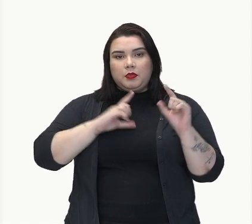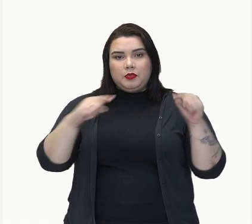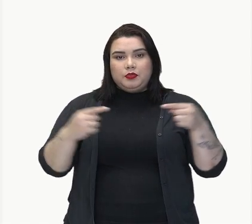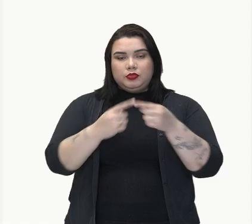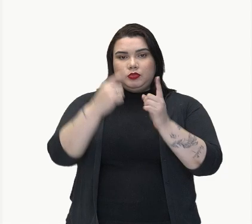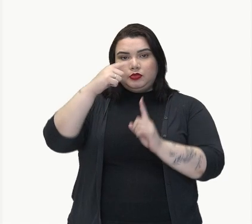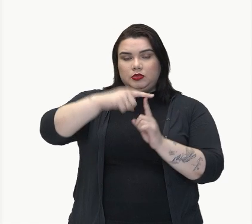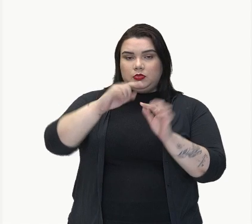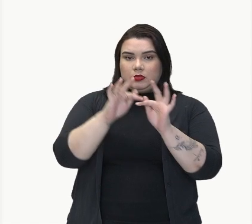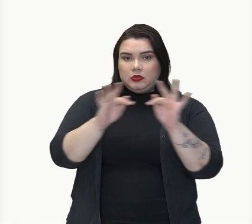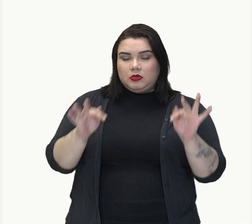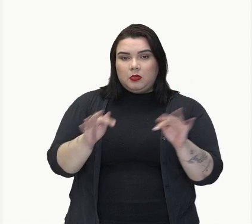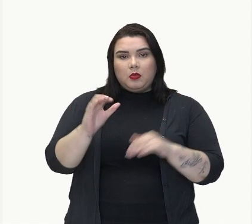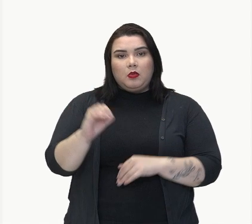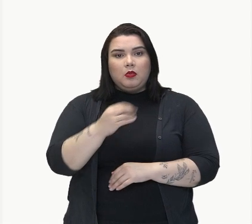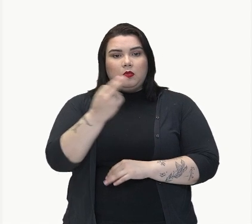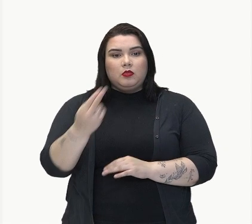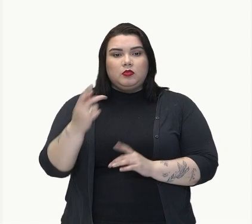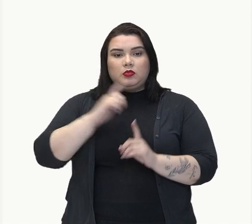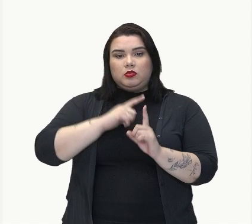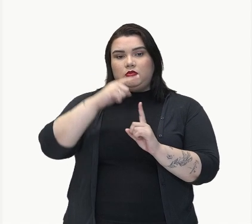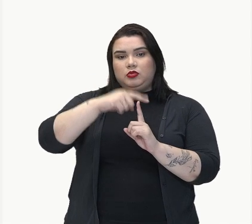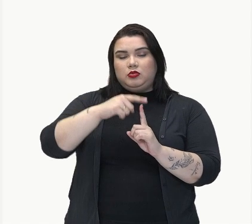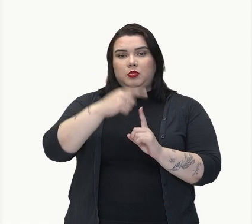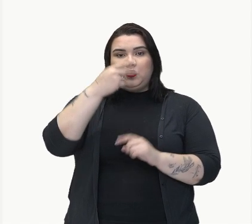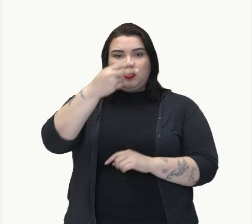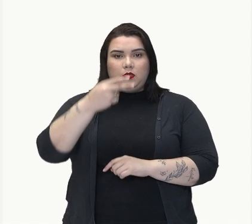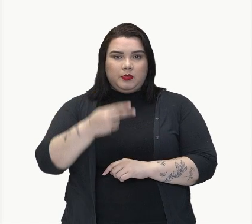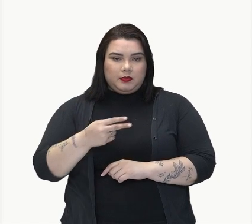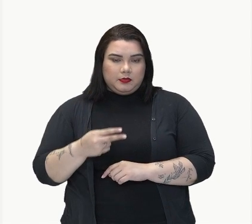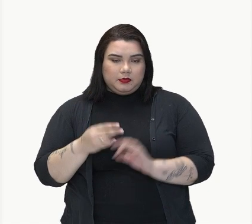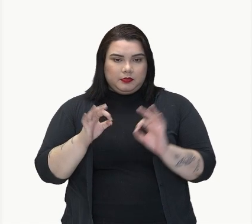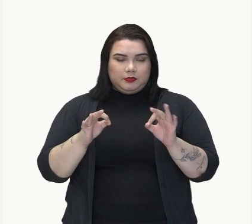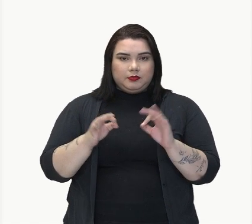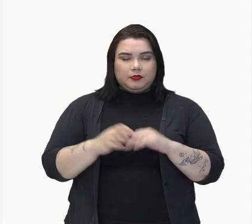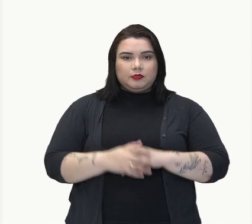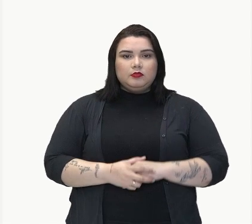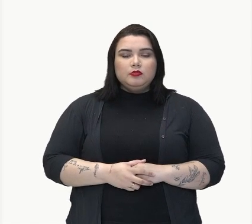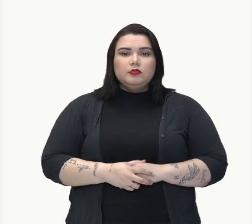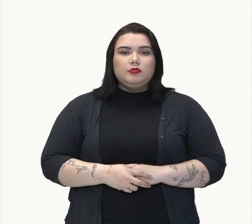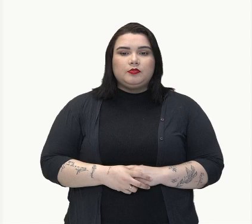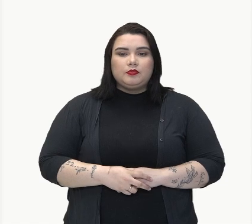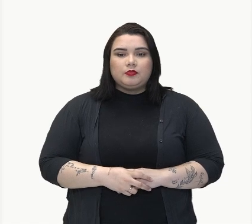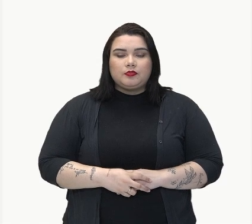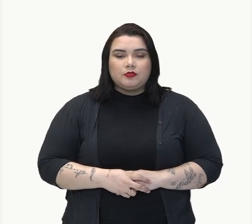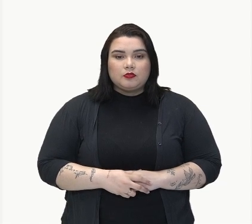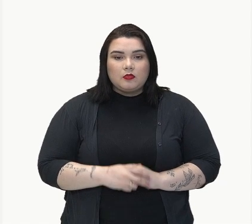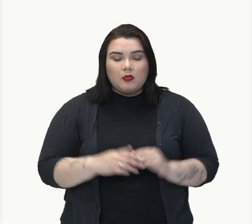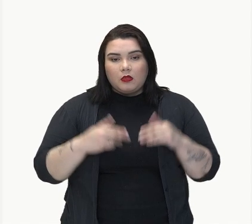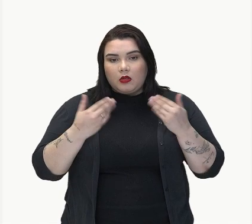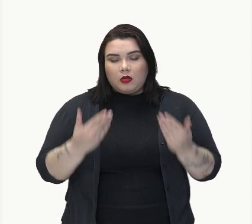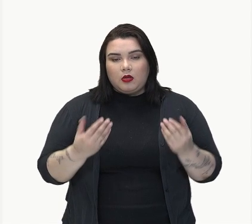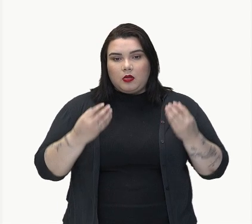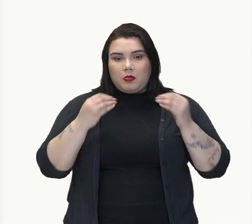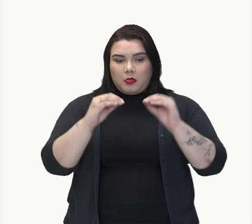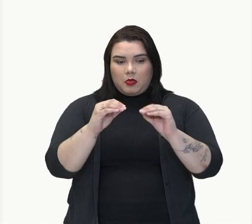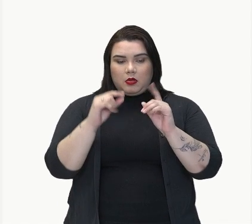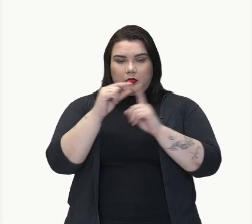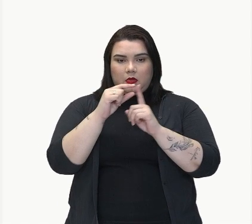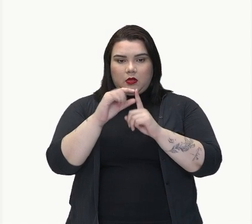simples ou por ligações duplas, tá bom? E aí, botei a palavra